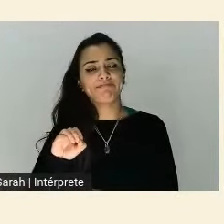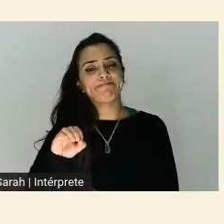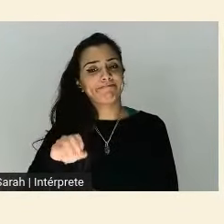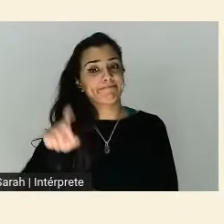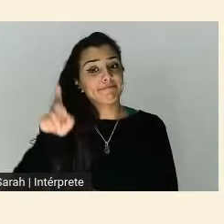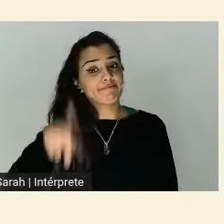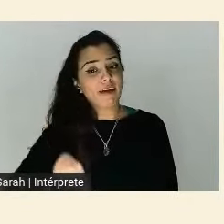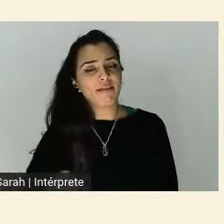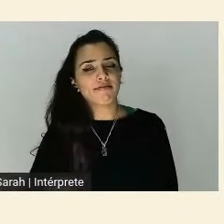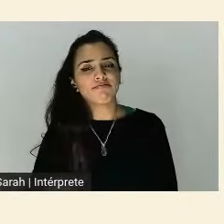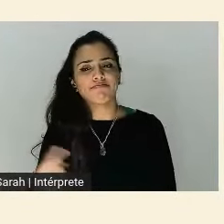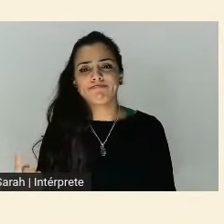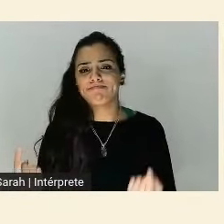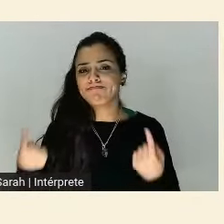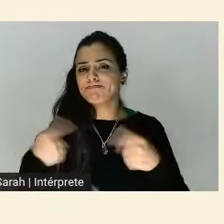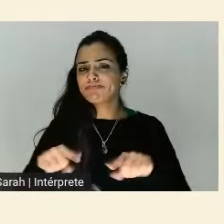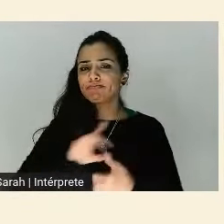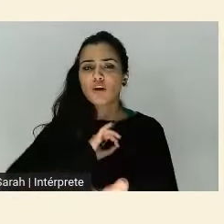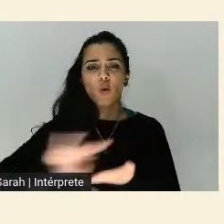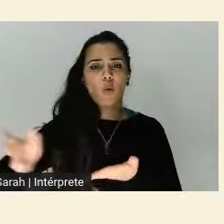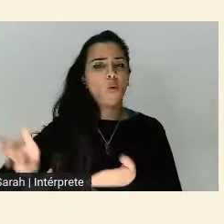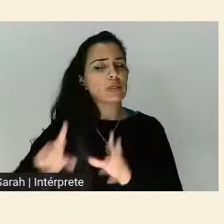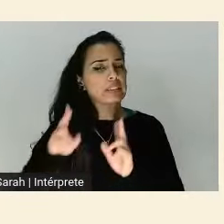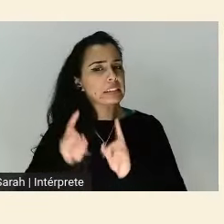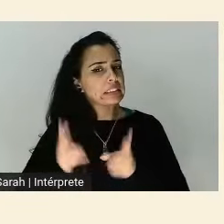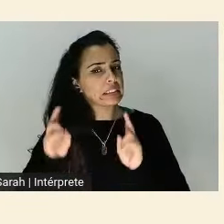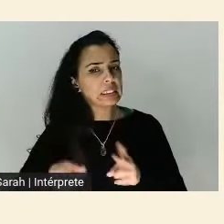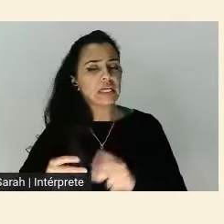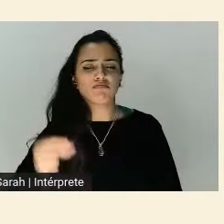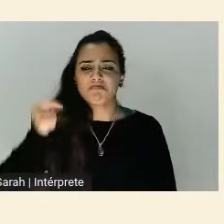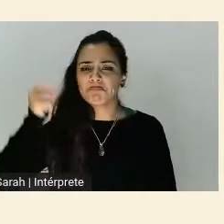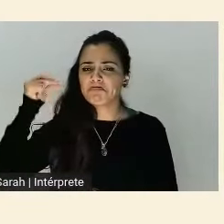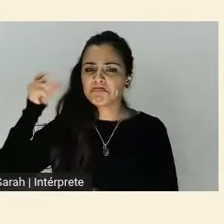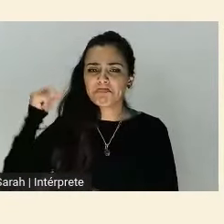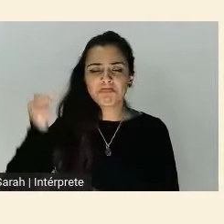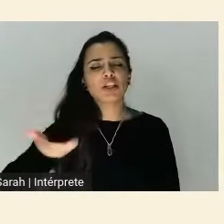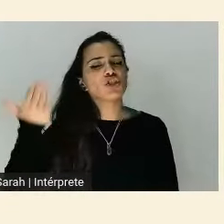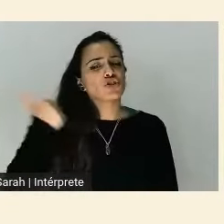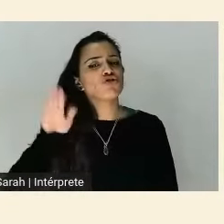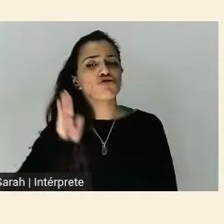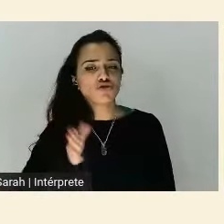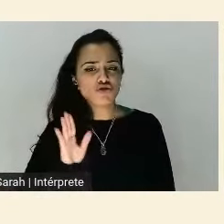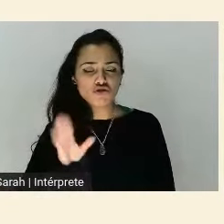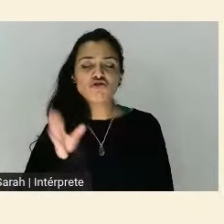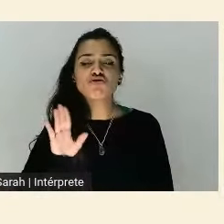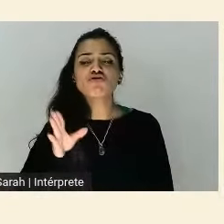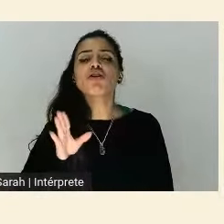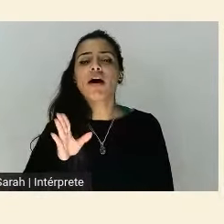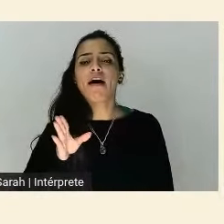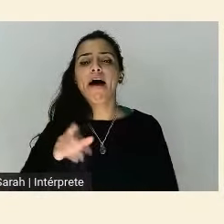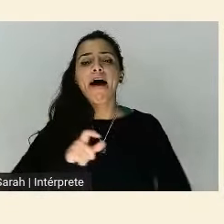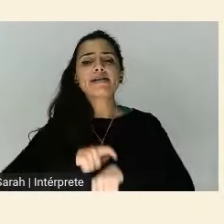muito tempo, o seu rival, não é? Em termos justamente, não é, de